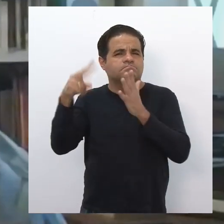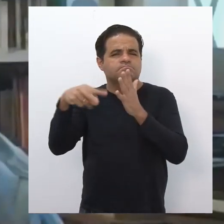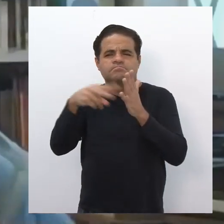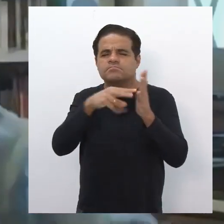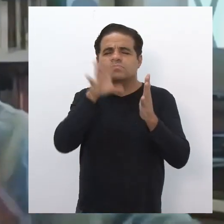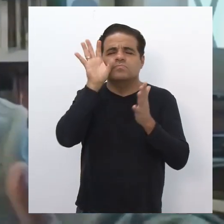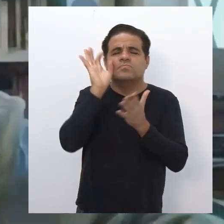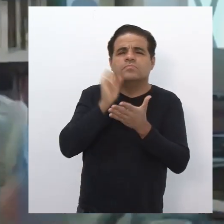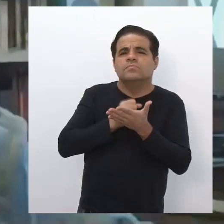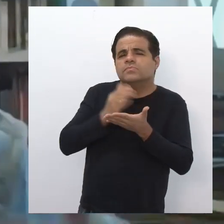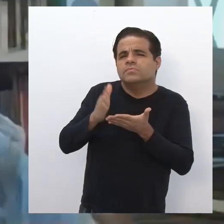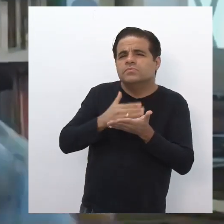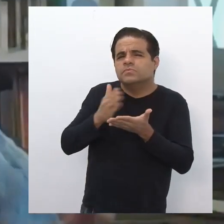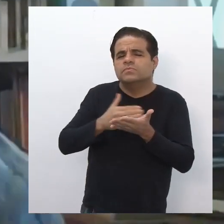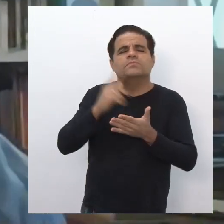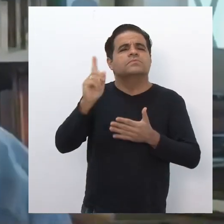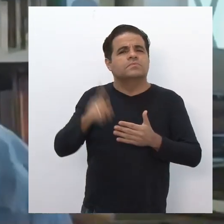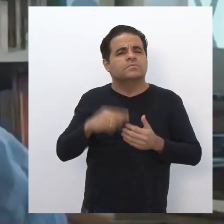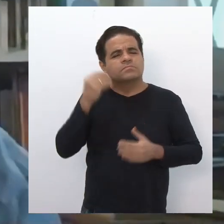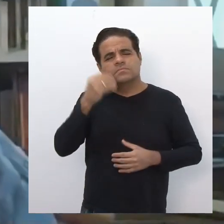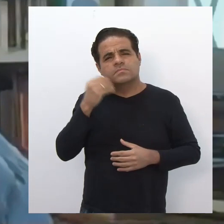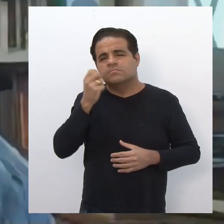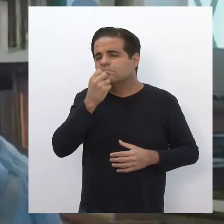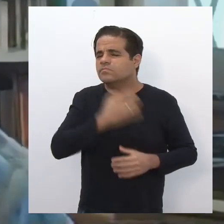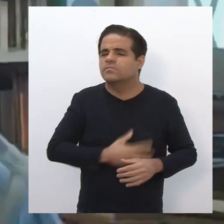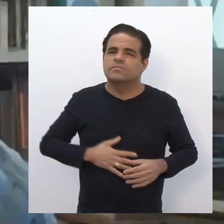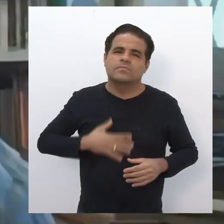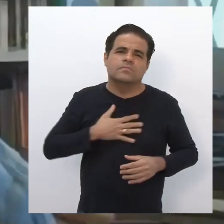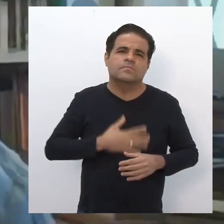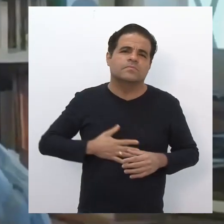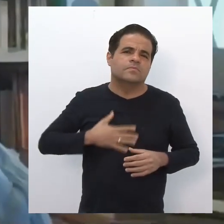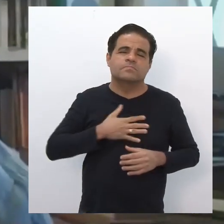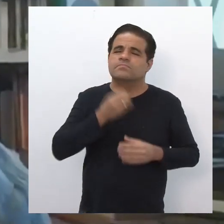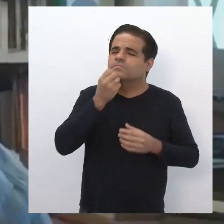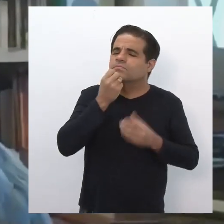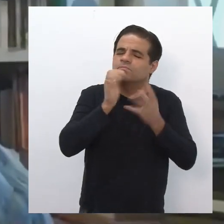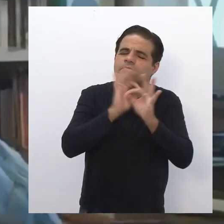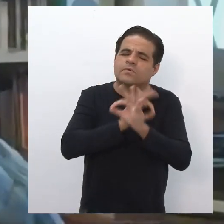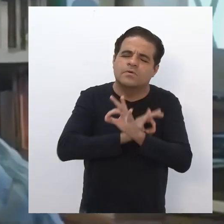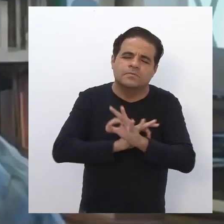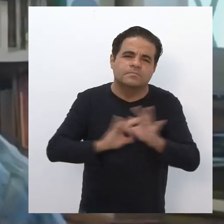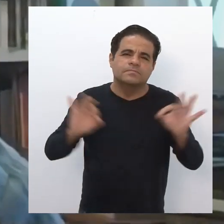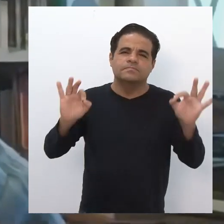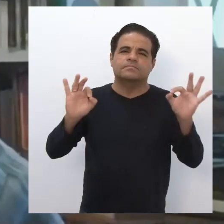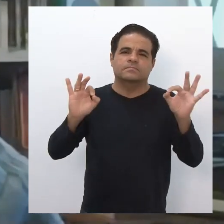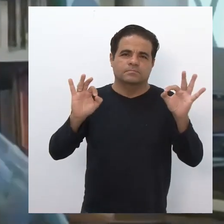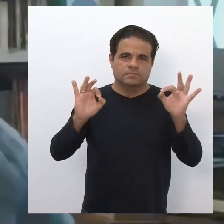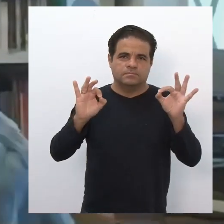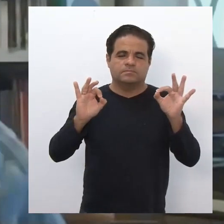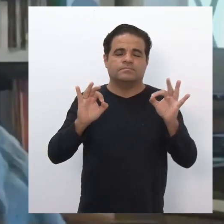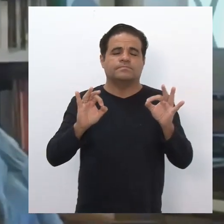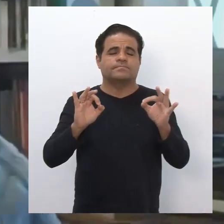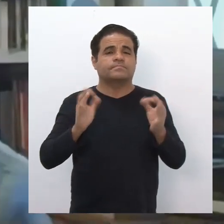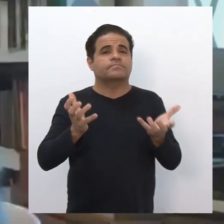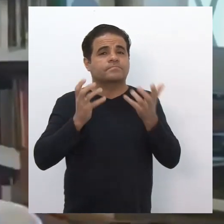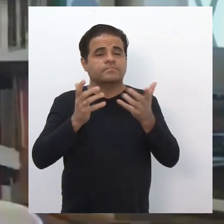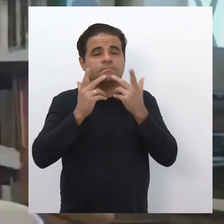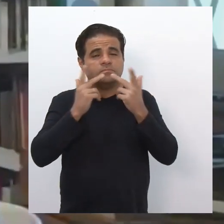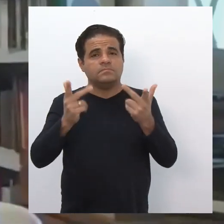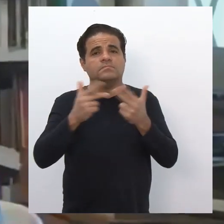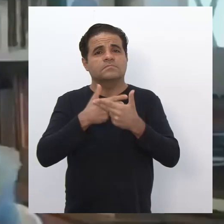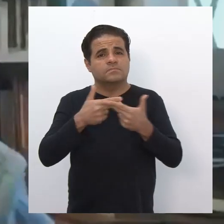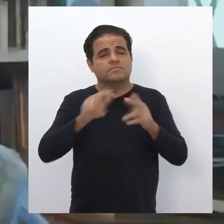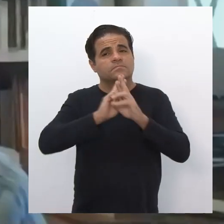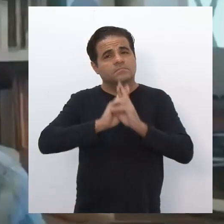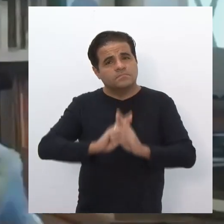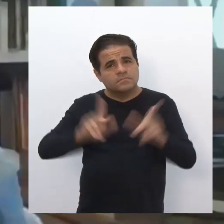audiolivro é uma experiência muito agradável, muito gostosa, né? E eu diria que essas são as grandes